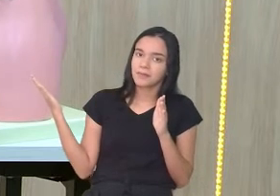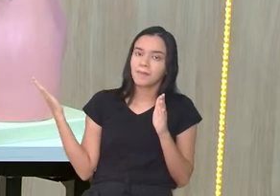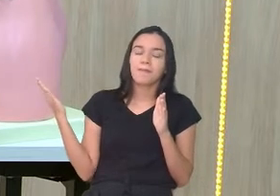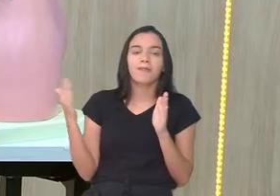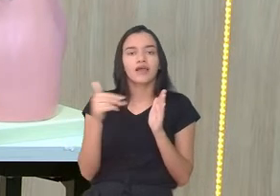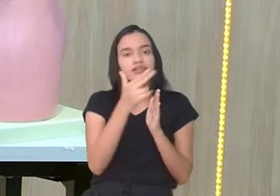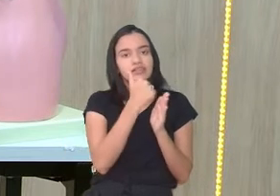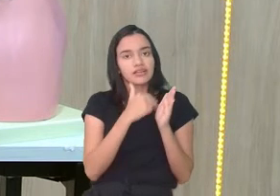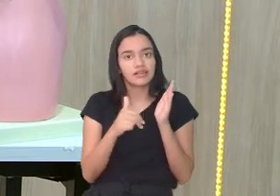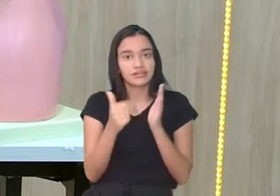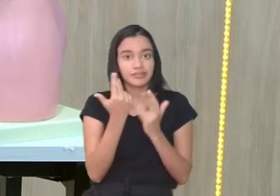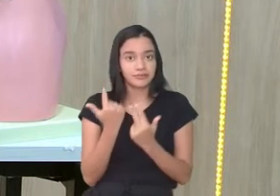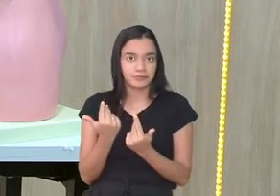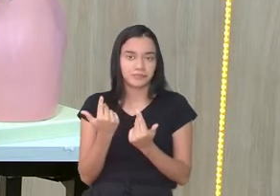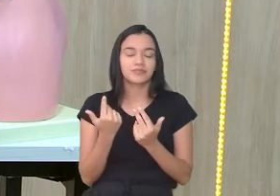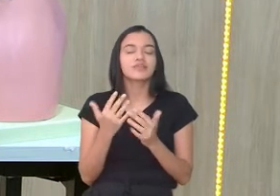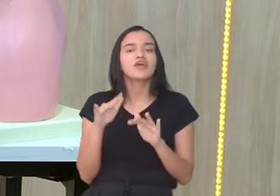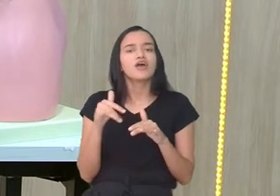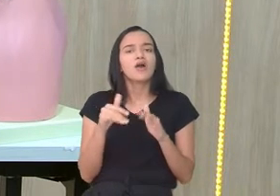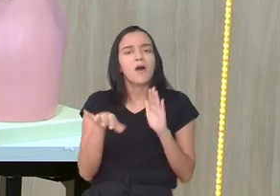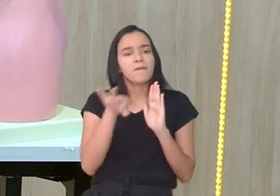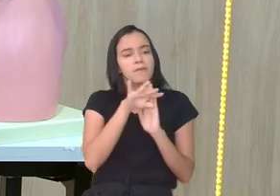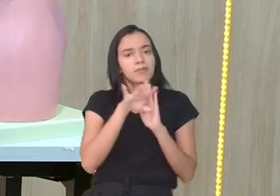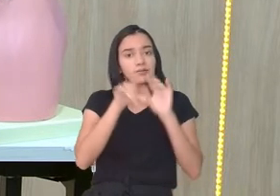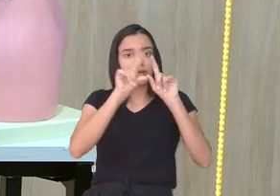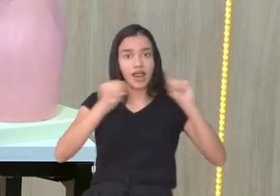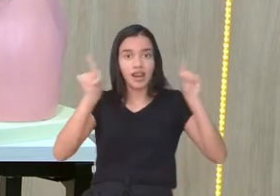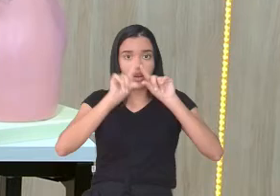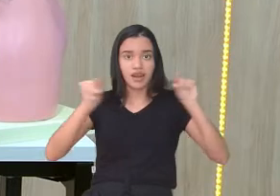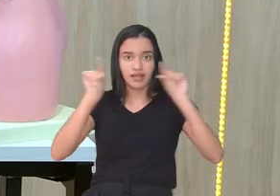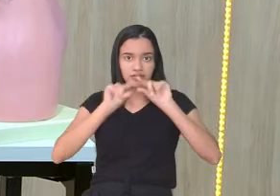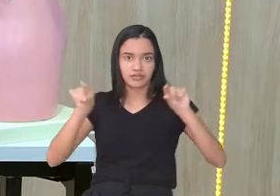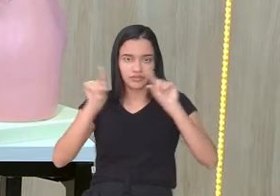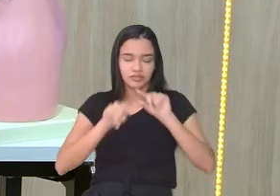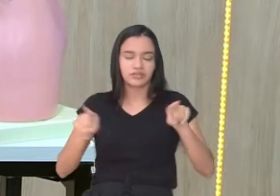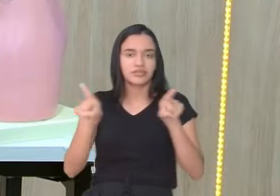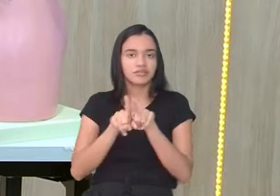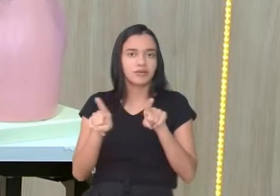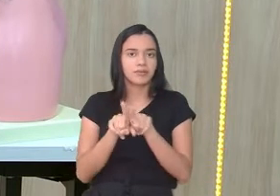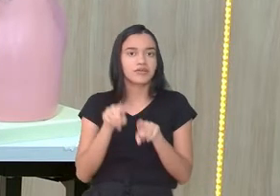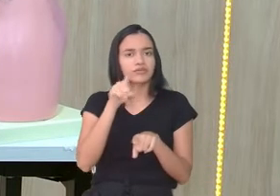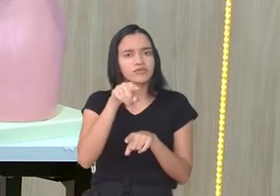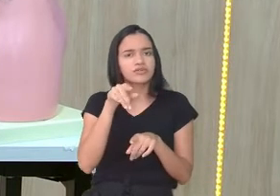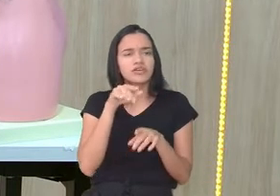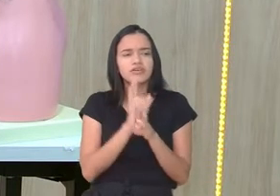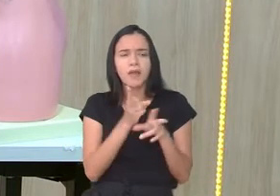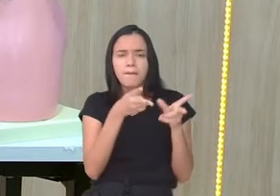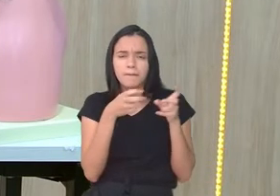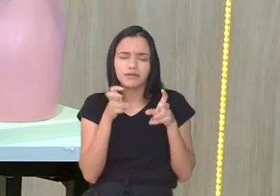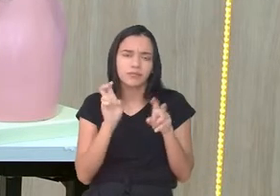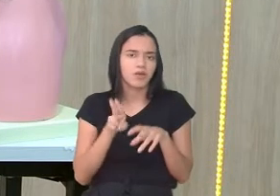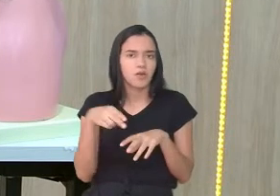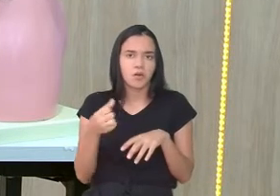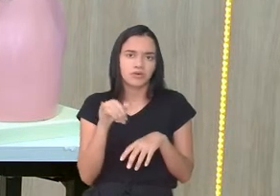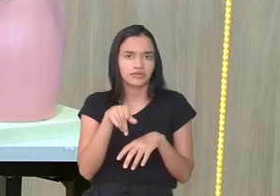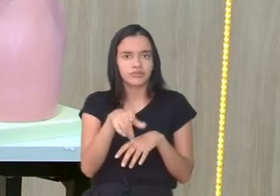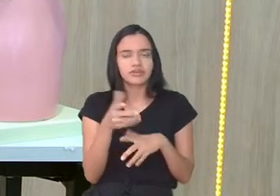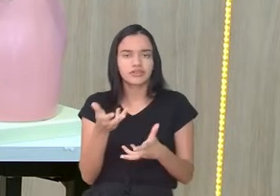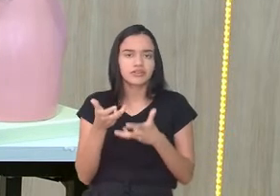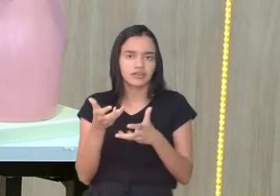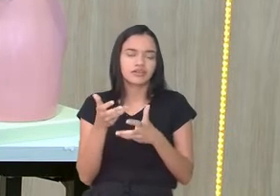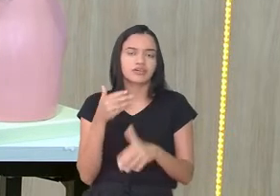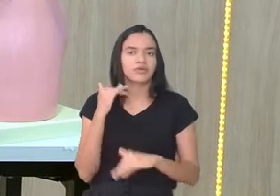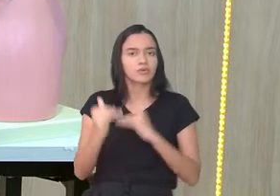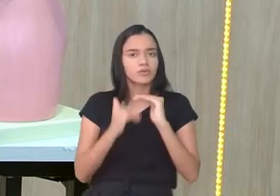as partes principais. Coloquem legenda também nas partes que vocês identificaram. Ou, se vocês quiserem,